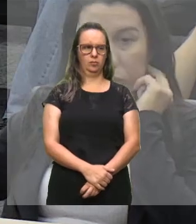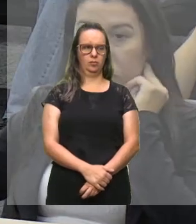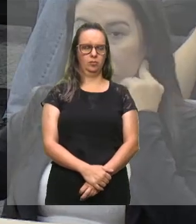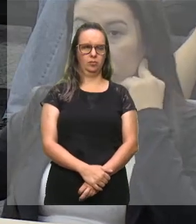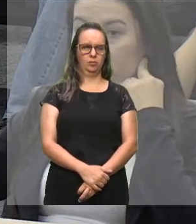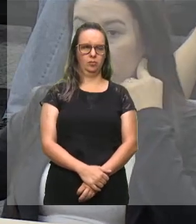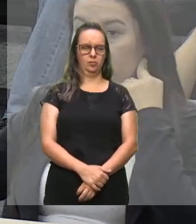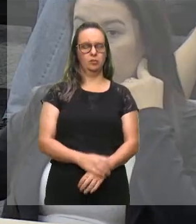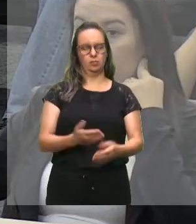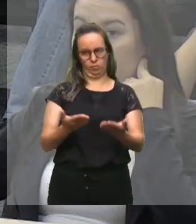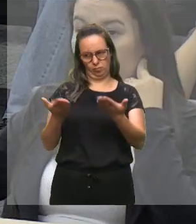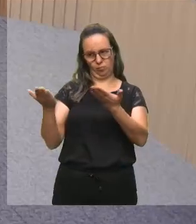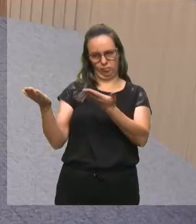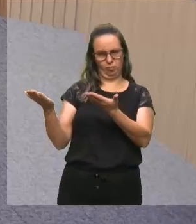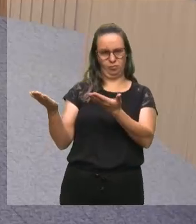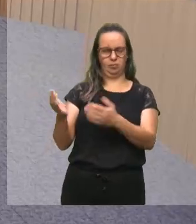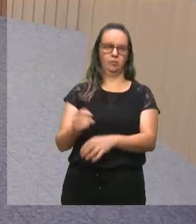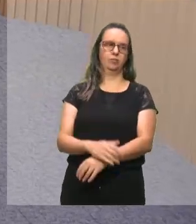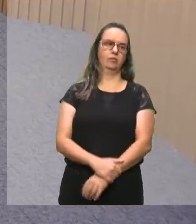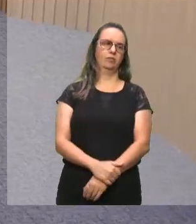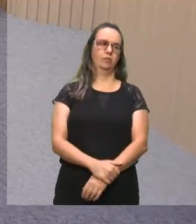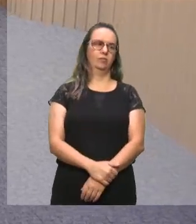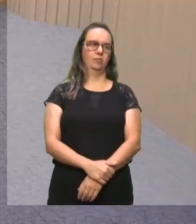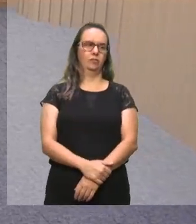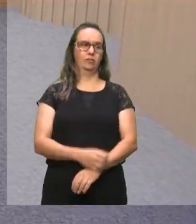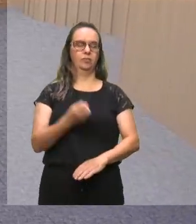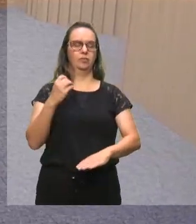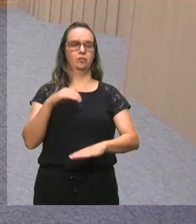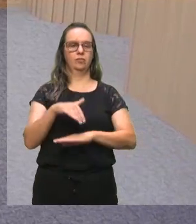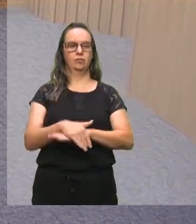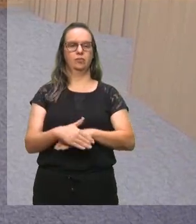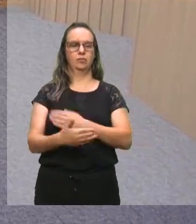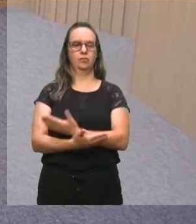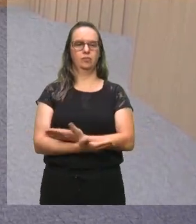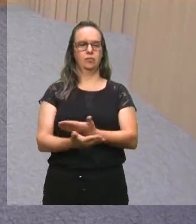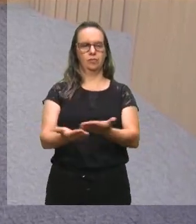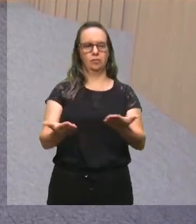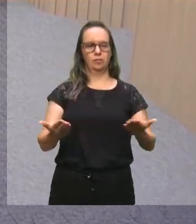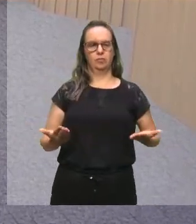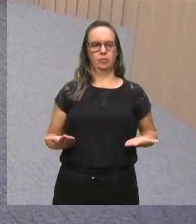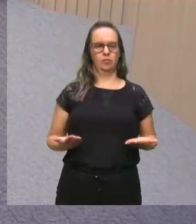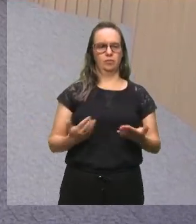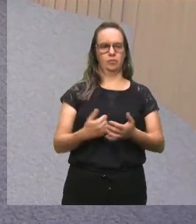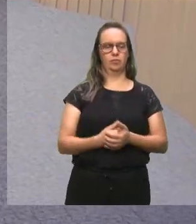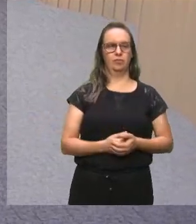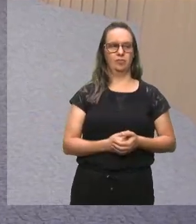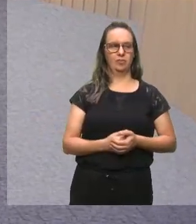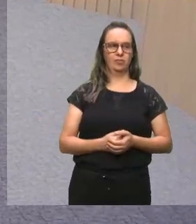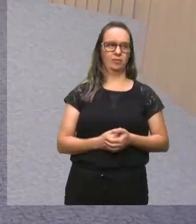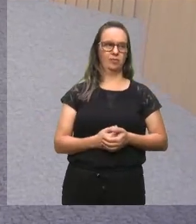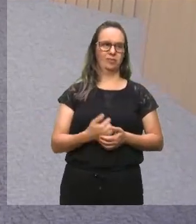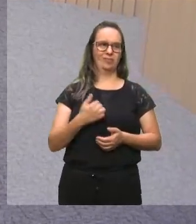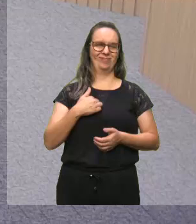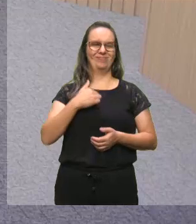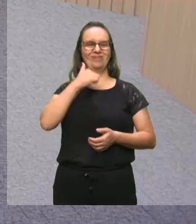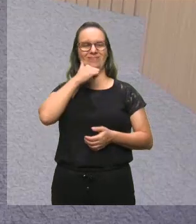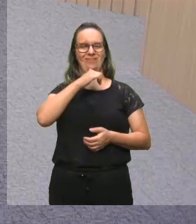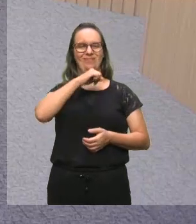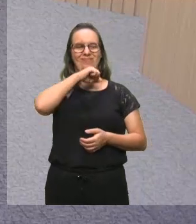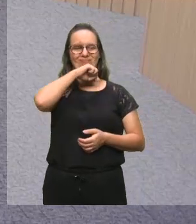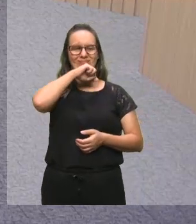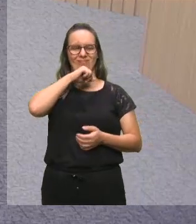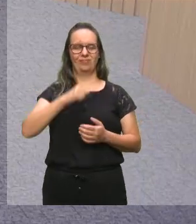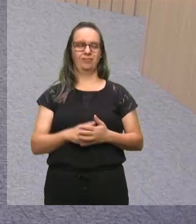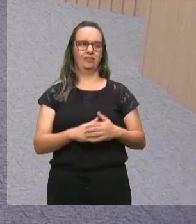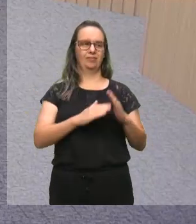Com a palavra, Karine, fica à vontade. Boa noite a todos. Como vocês podem ver, eu sou mãe, né? Sou